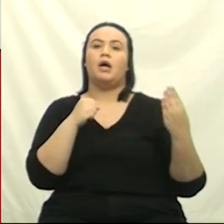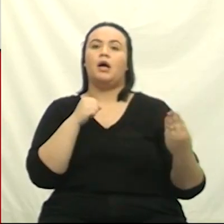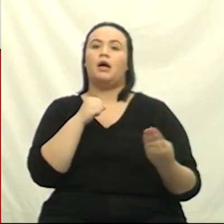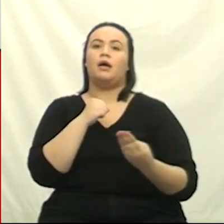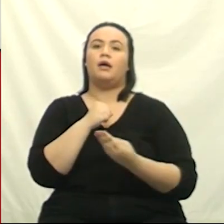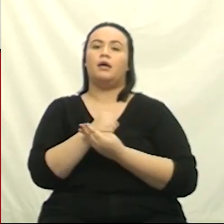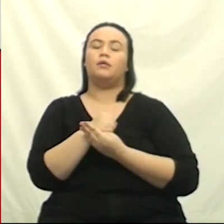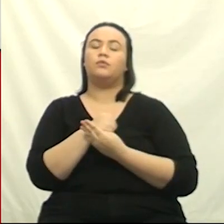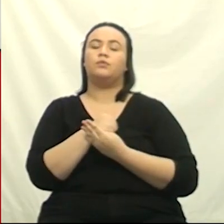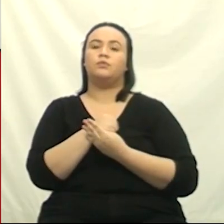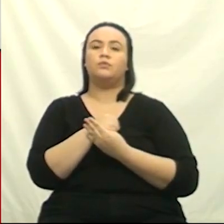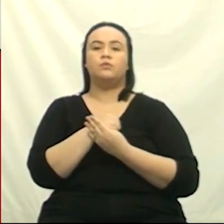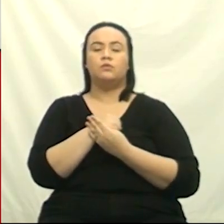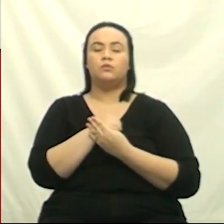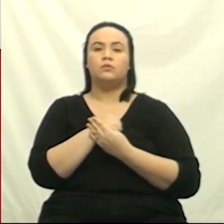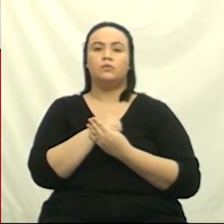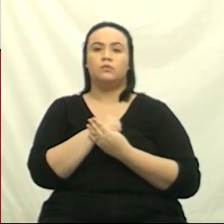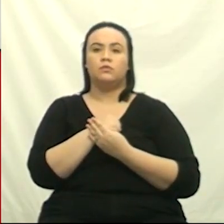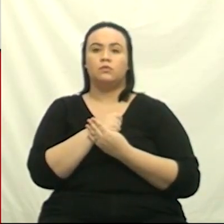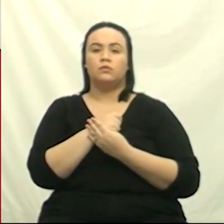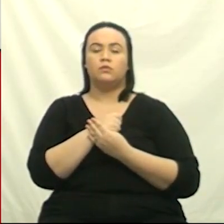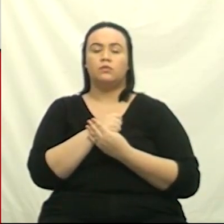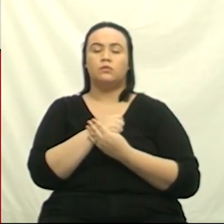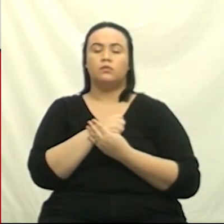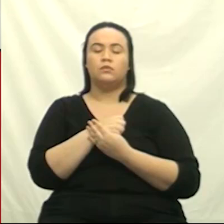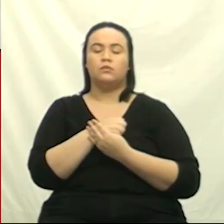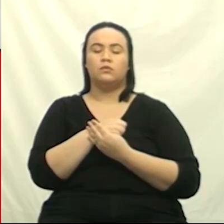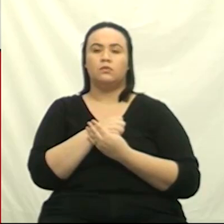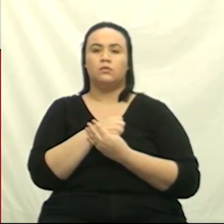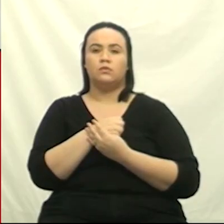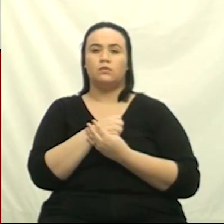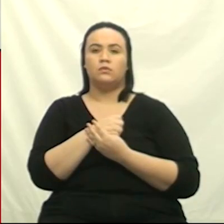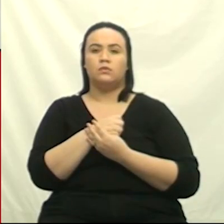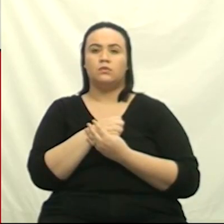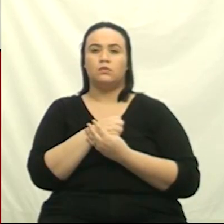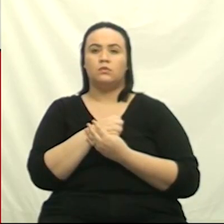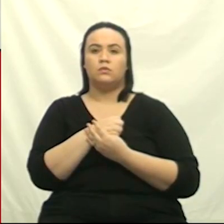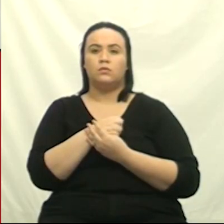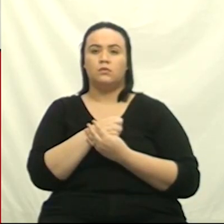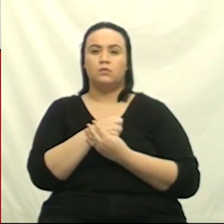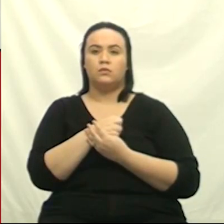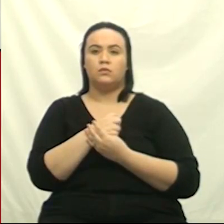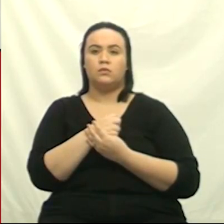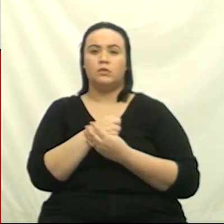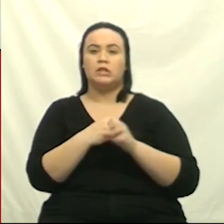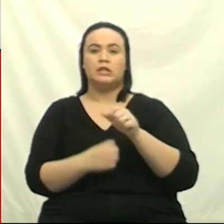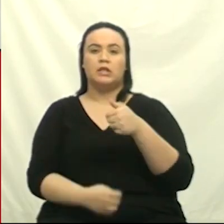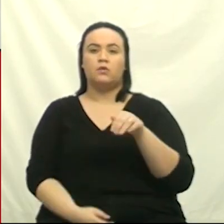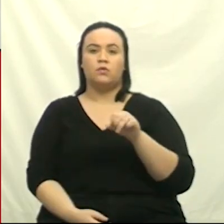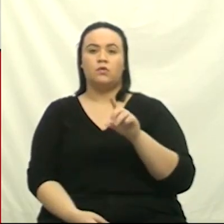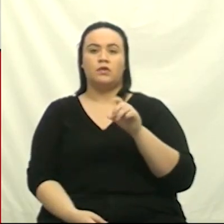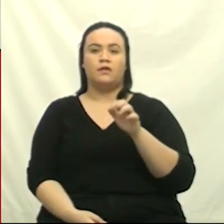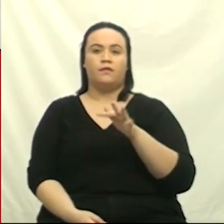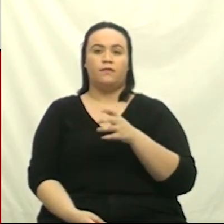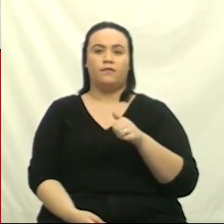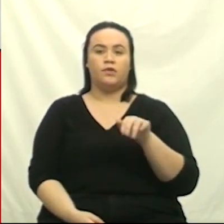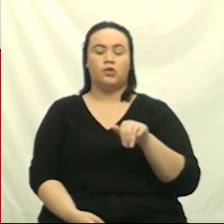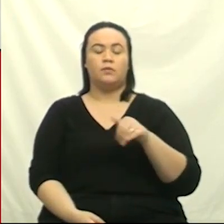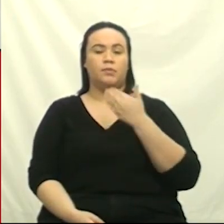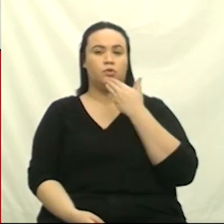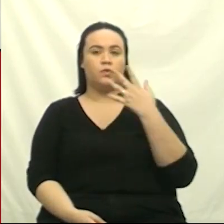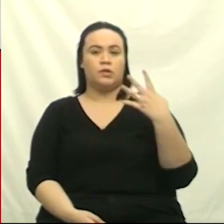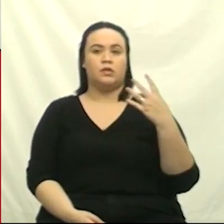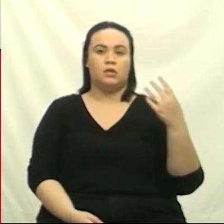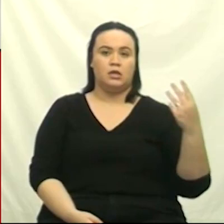de fronte aos imóveis de número 55 e 145 bairro São Defende indicação 434